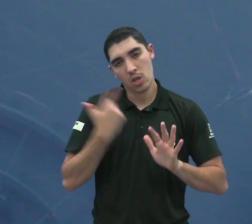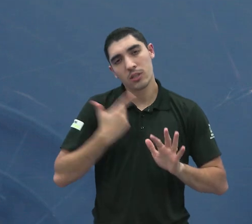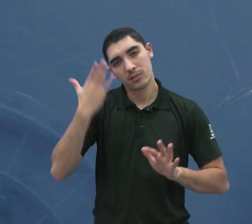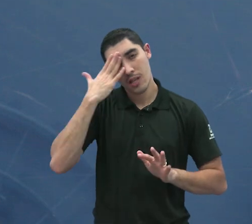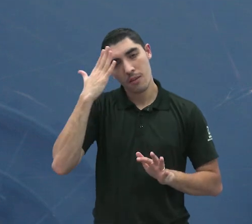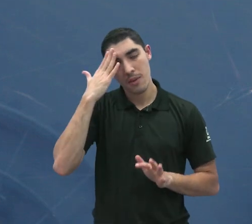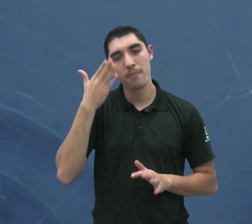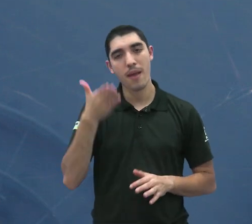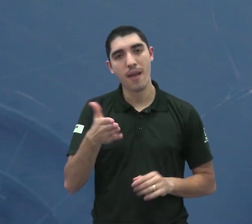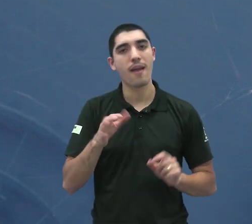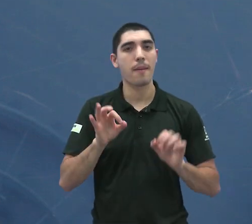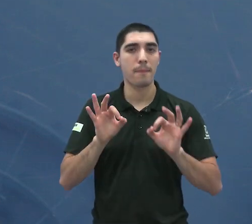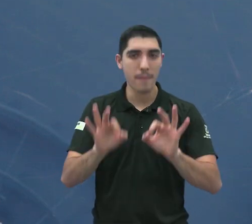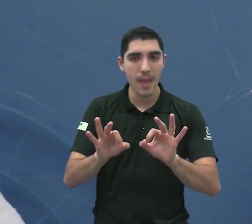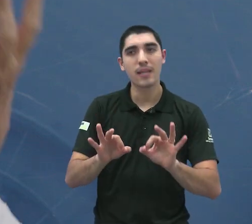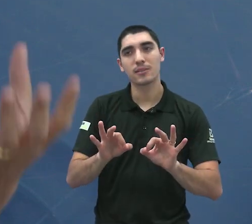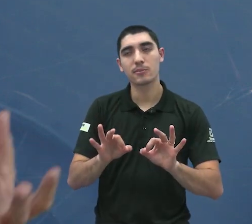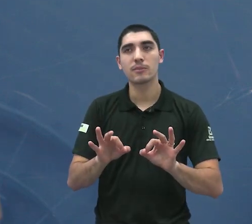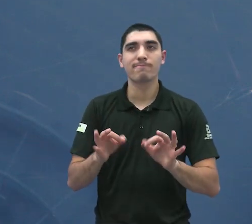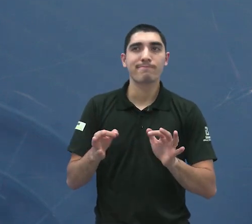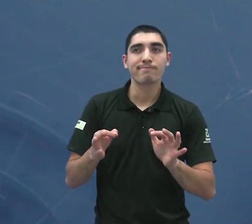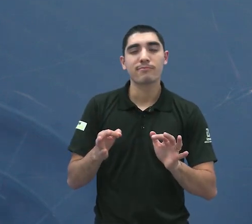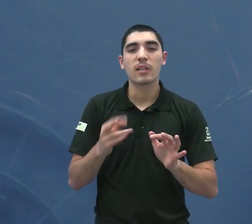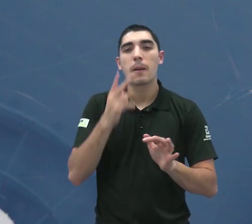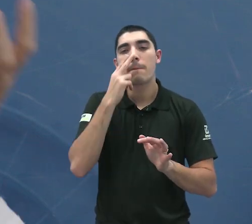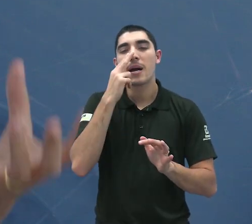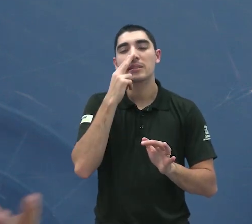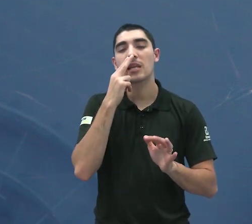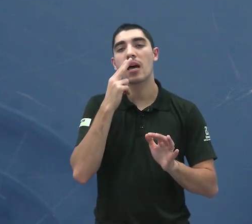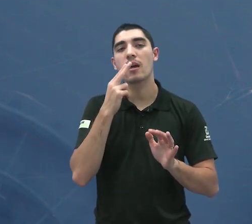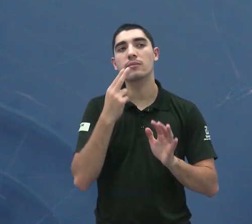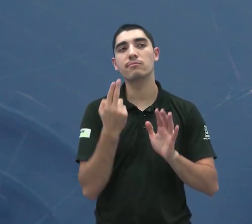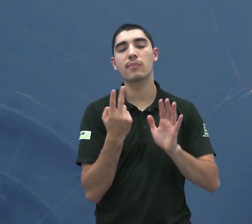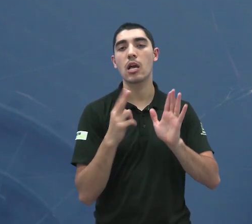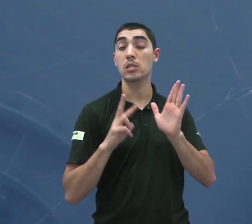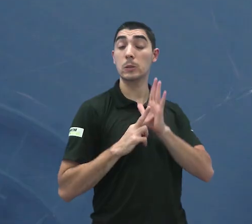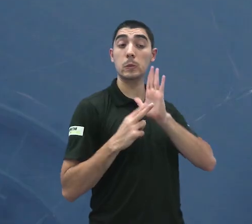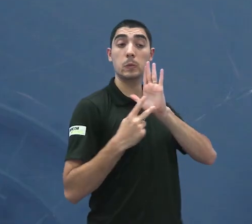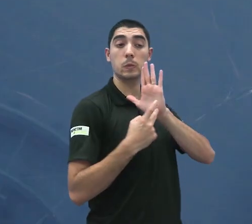mais de um símbolo, né, de poder, né,